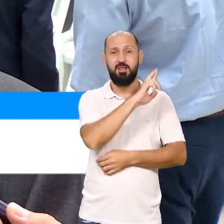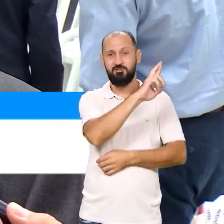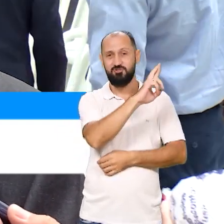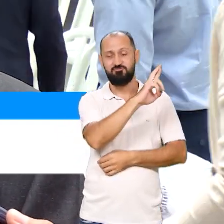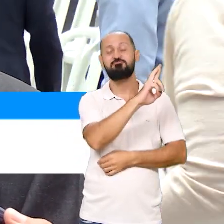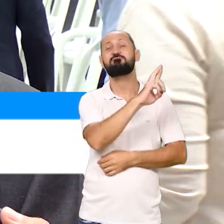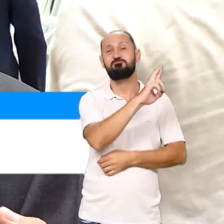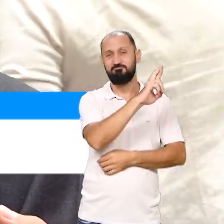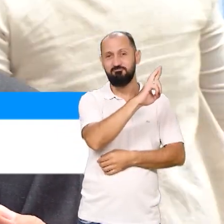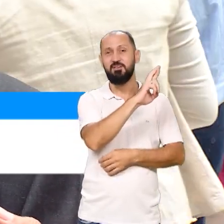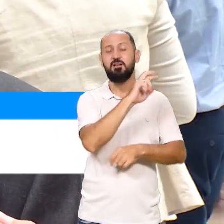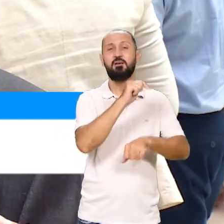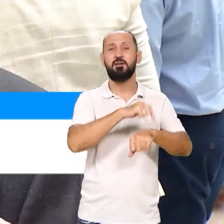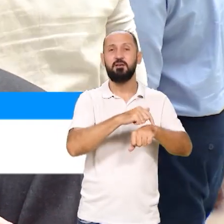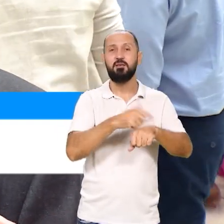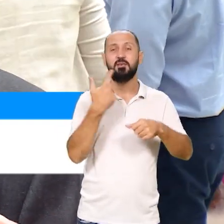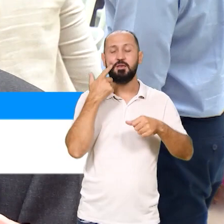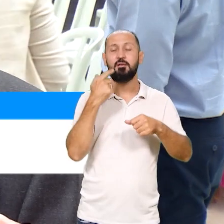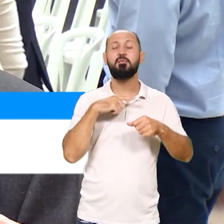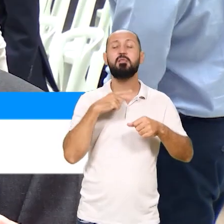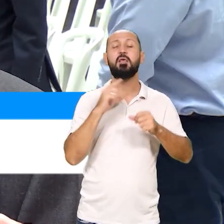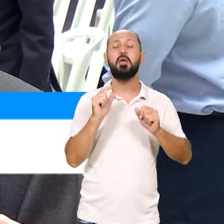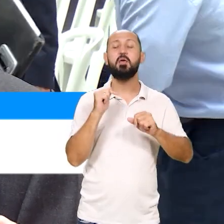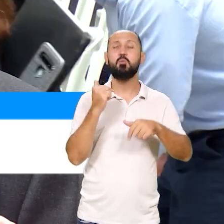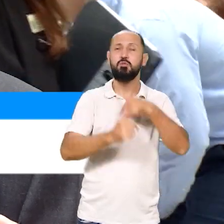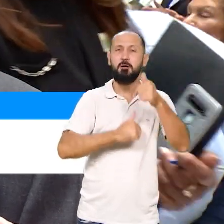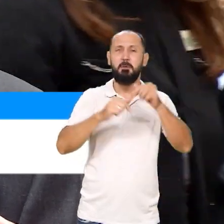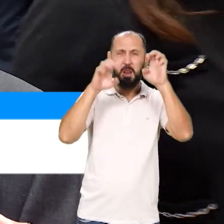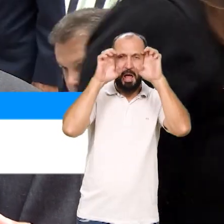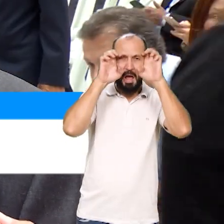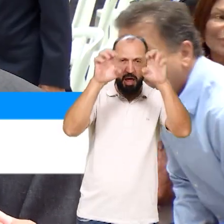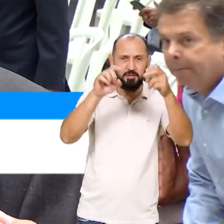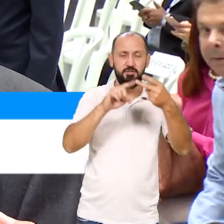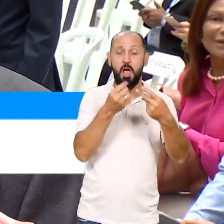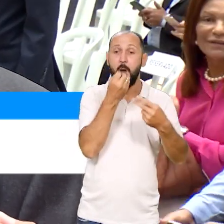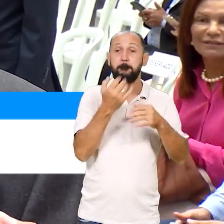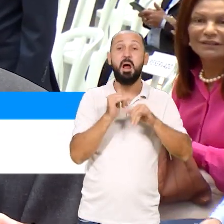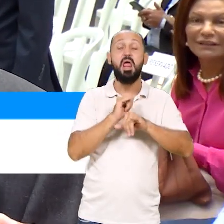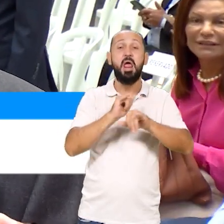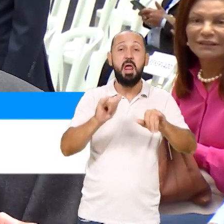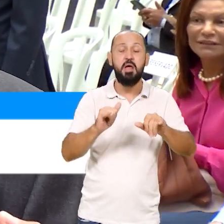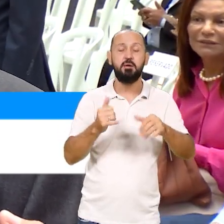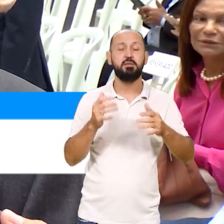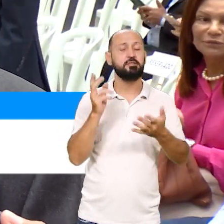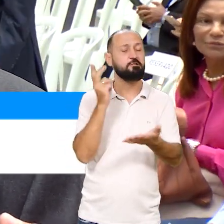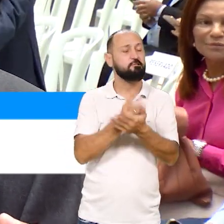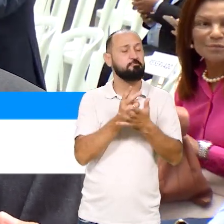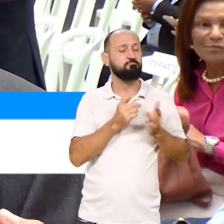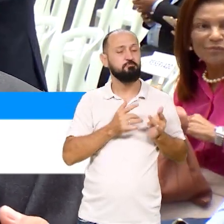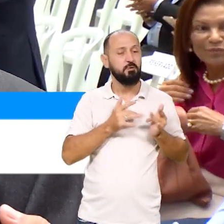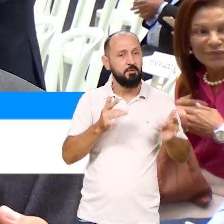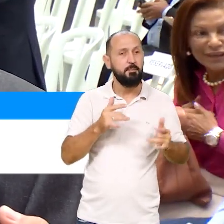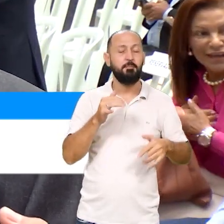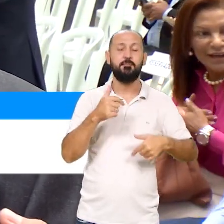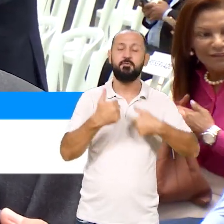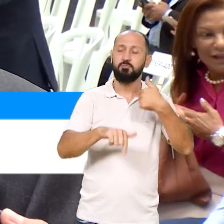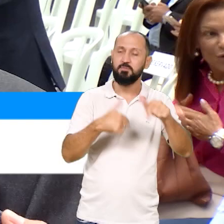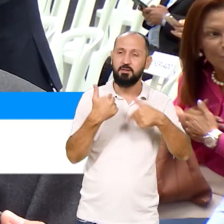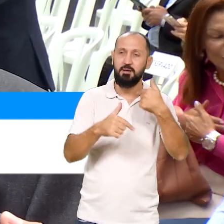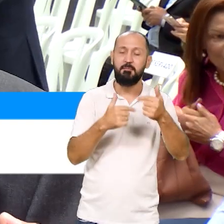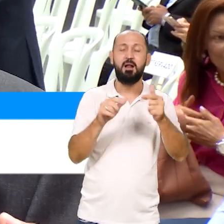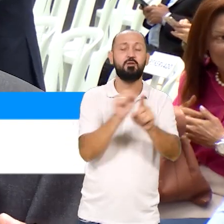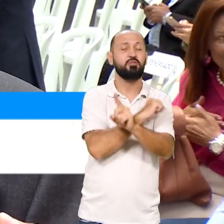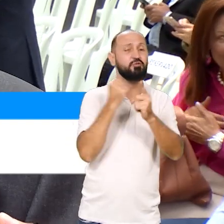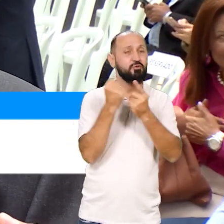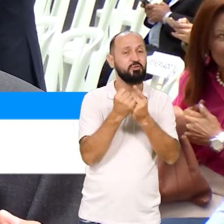qualquer confissão religiosa, que vestem a camisa da ética, do bem comum e se doam para